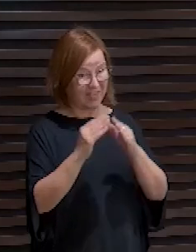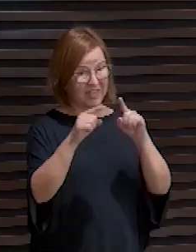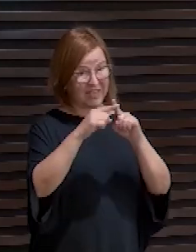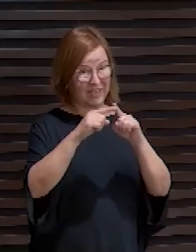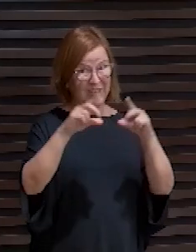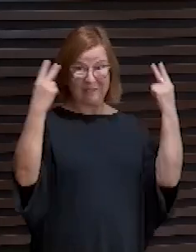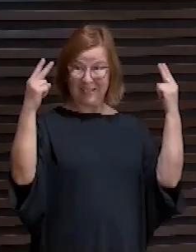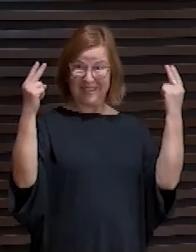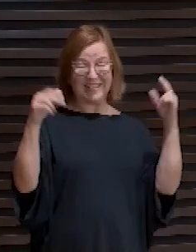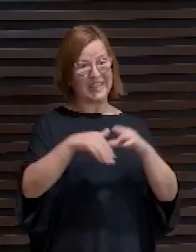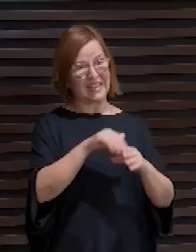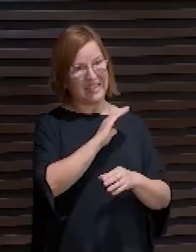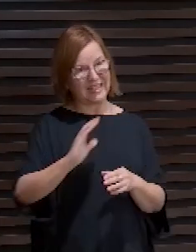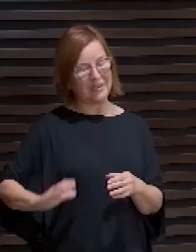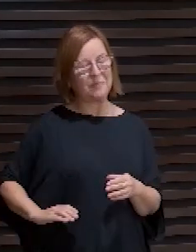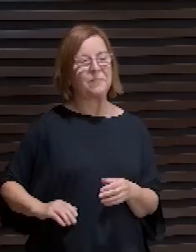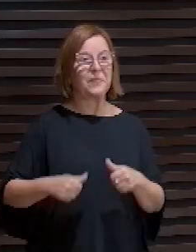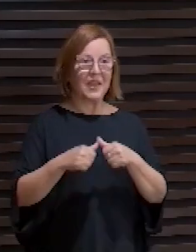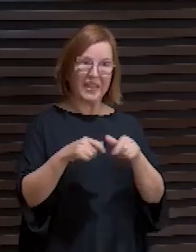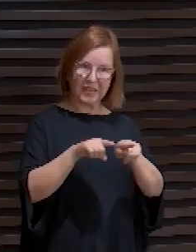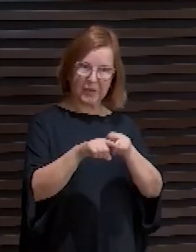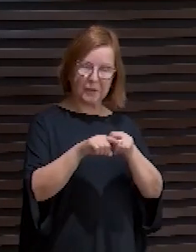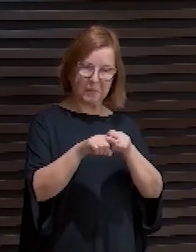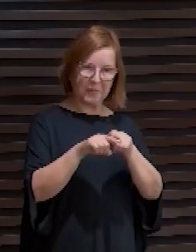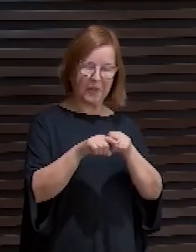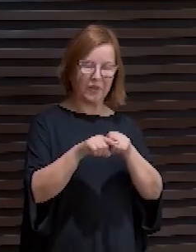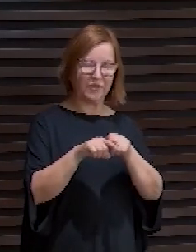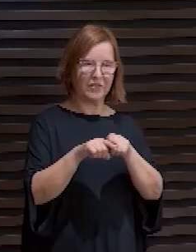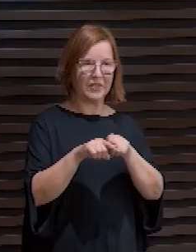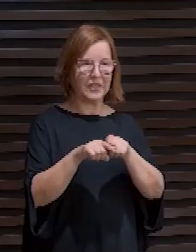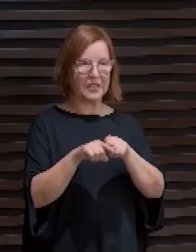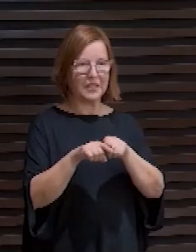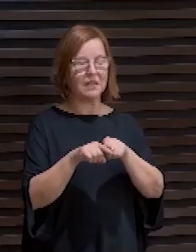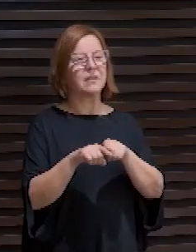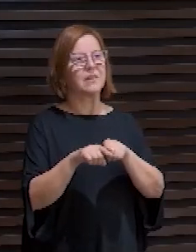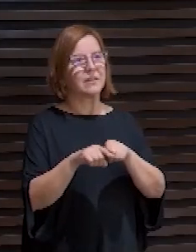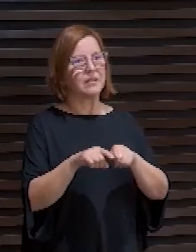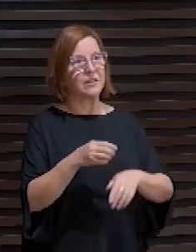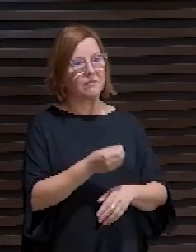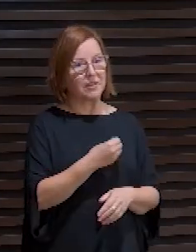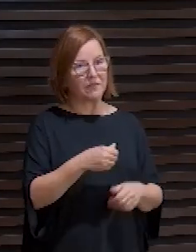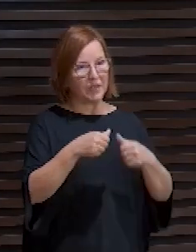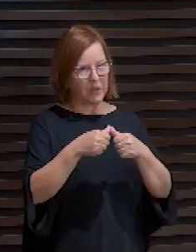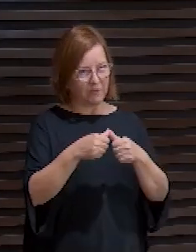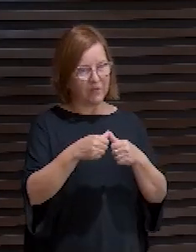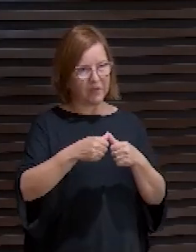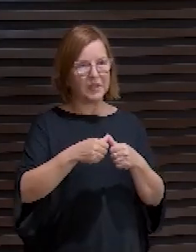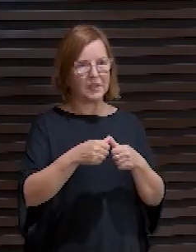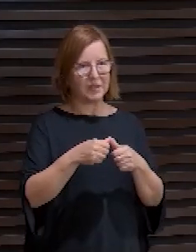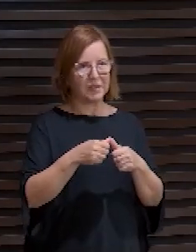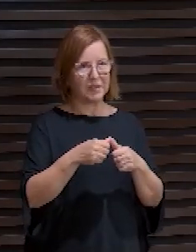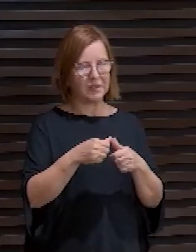Cristo. Esses irmãos estavam vivendo isso. E eles não eram, como eu já disse, cristãos